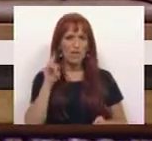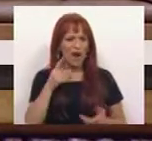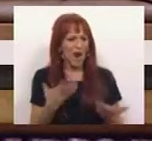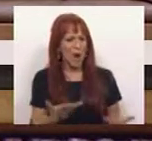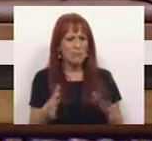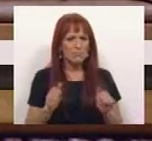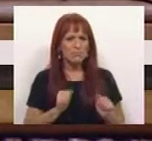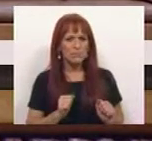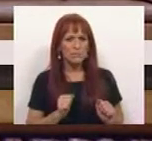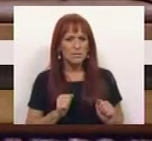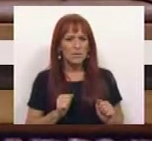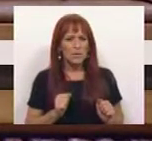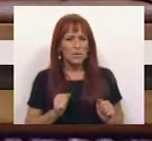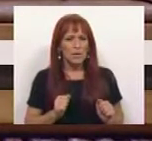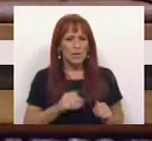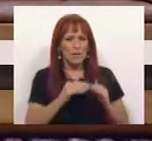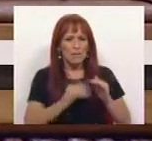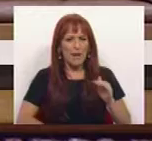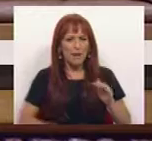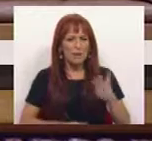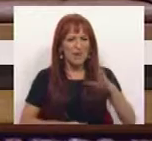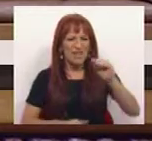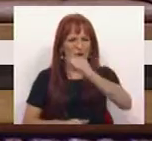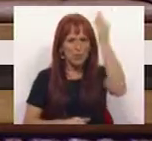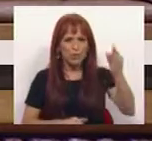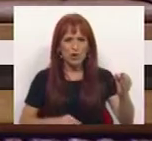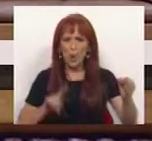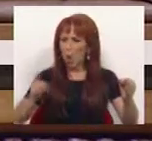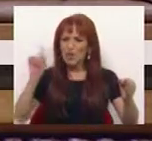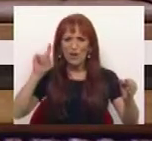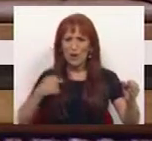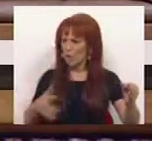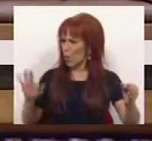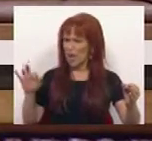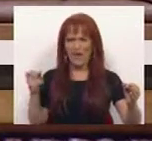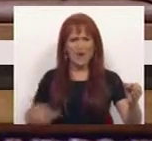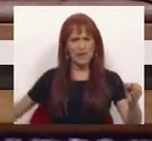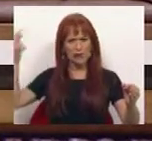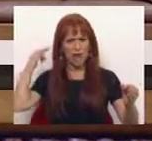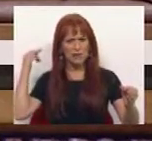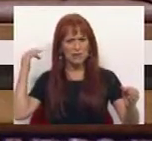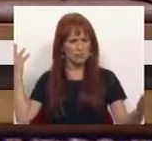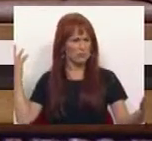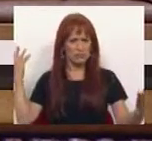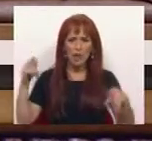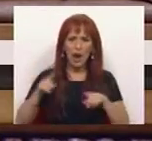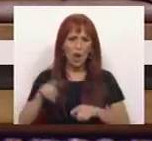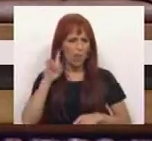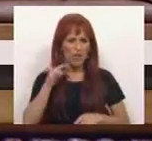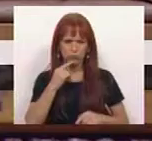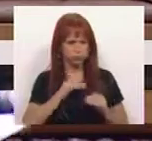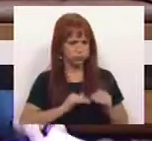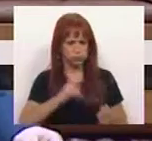vale atualmente, hoje, menos cerca de 10% do que aquilo que valia há 40 anos atrás. É, portanto, um